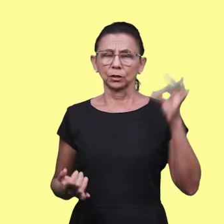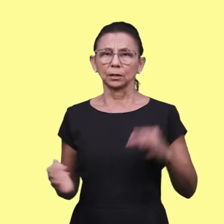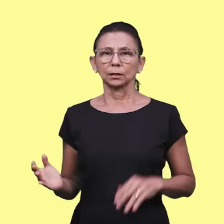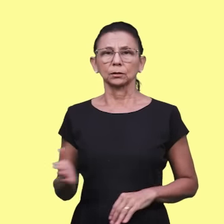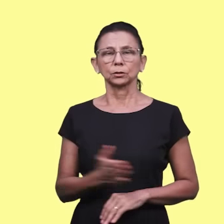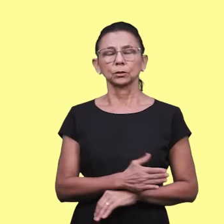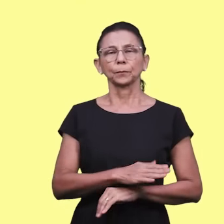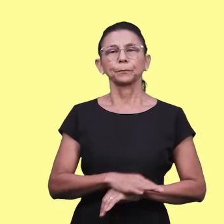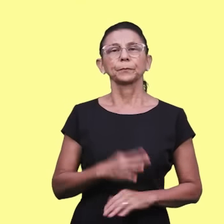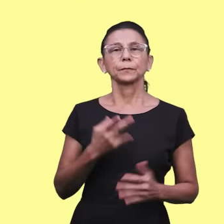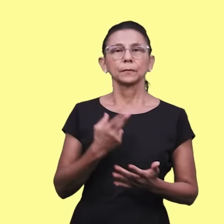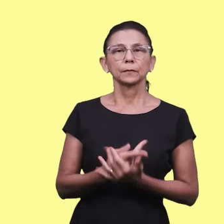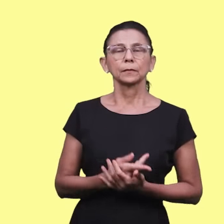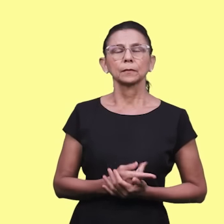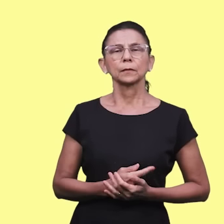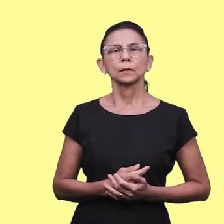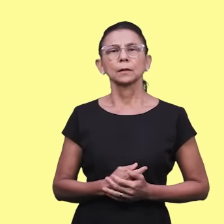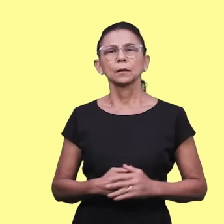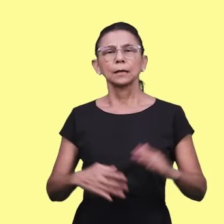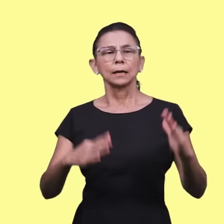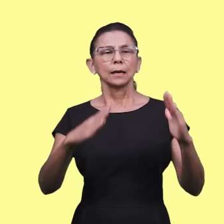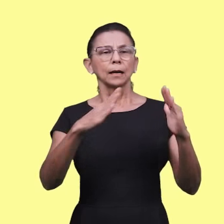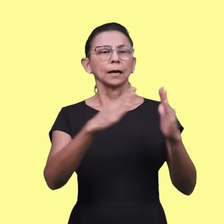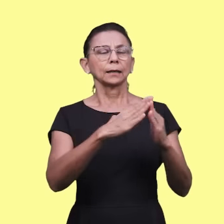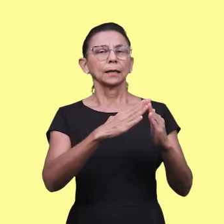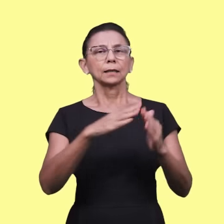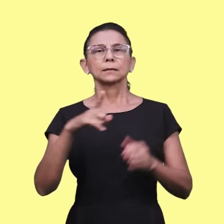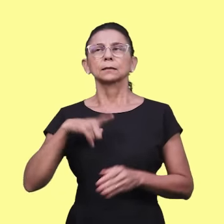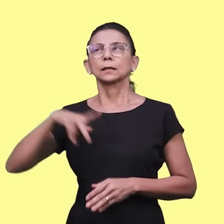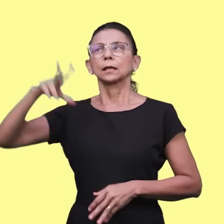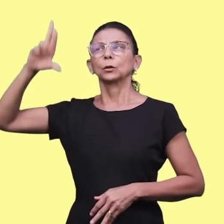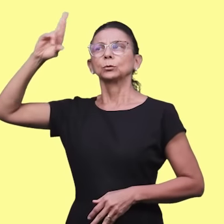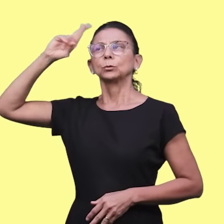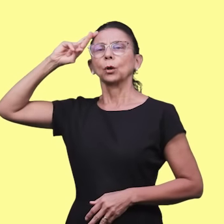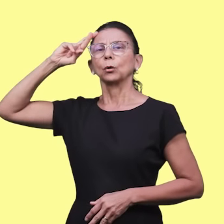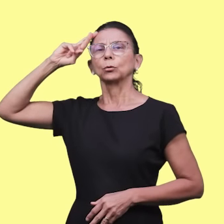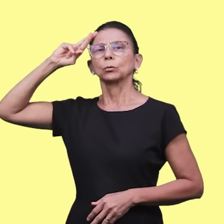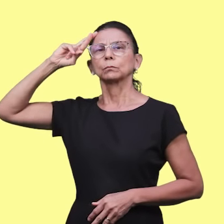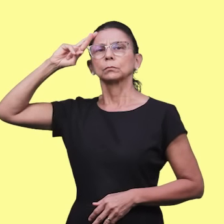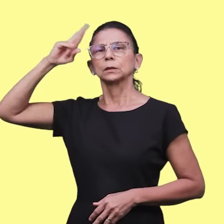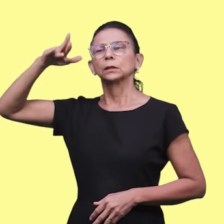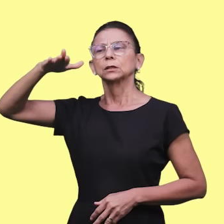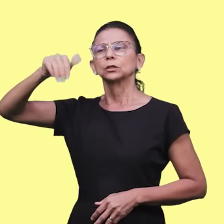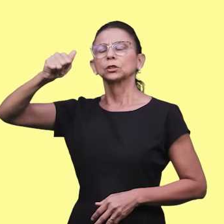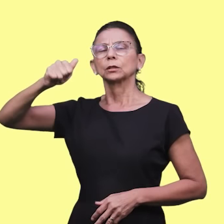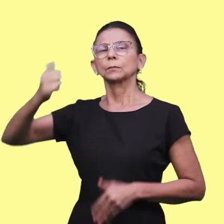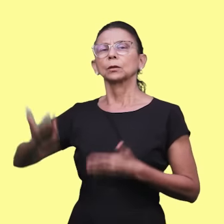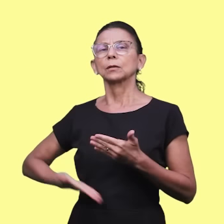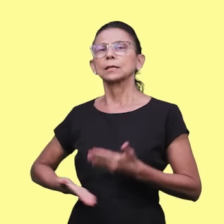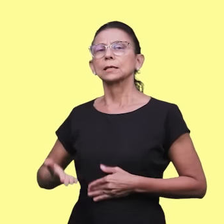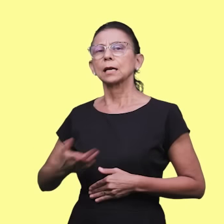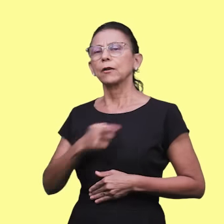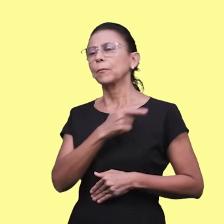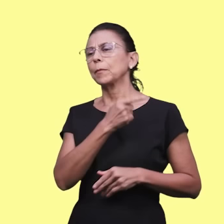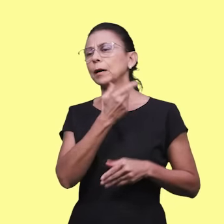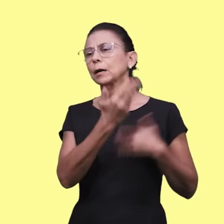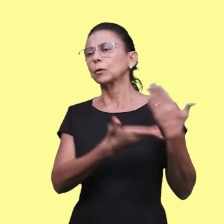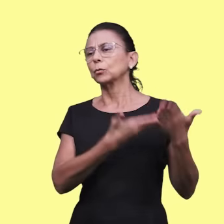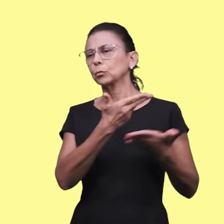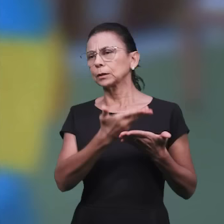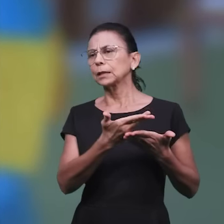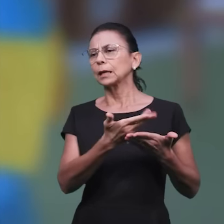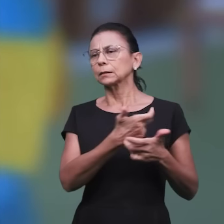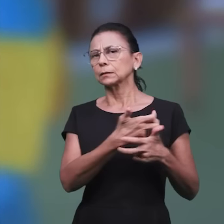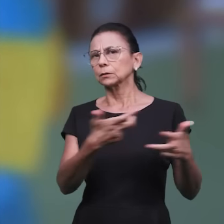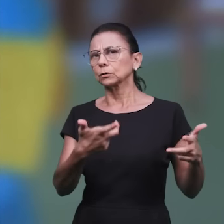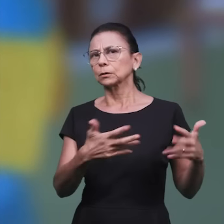vai viajar e coloca o seu mordomo como responsável por cuidar daquela casa e de todos os seus